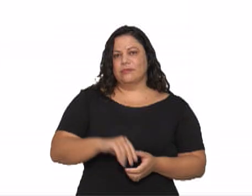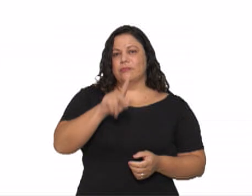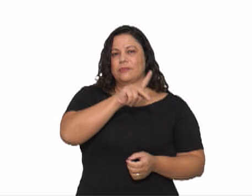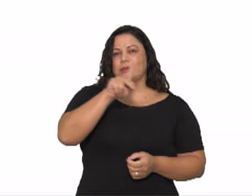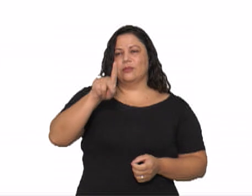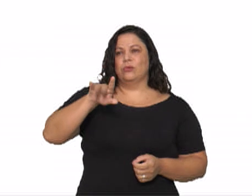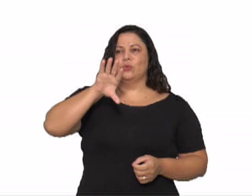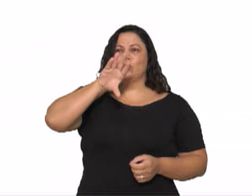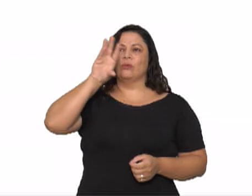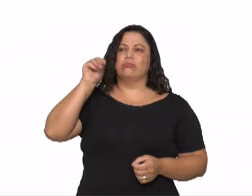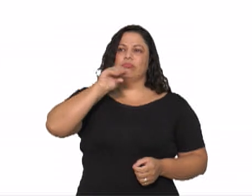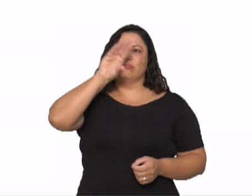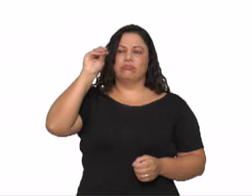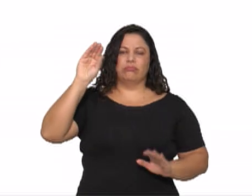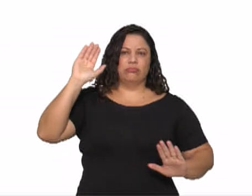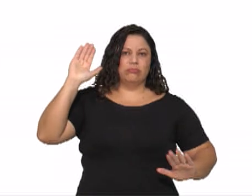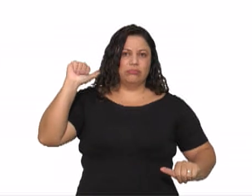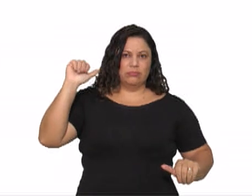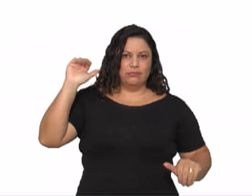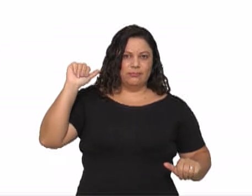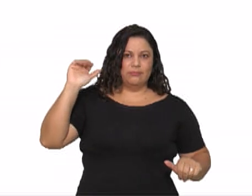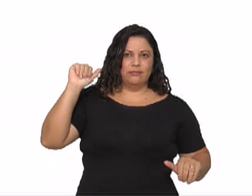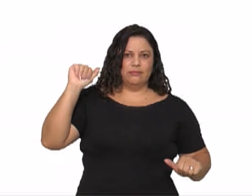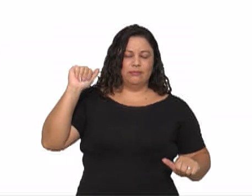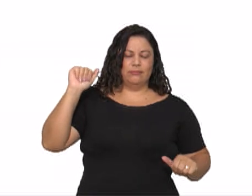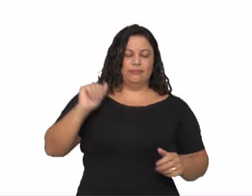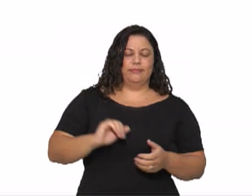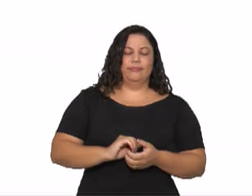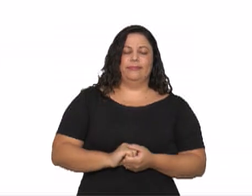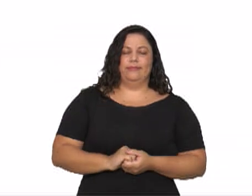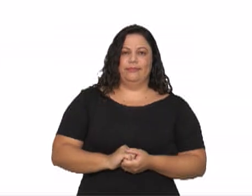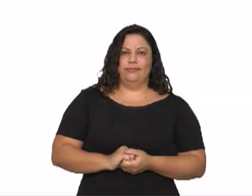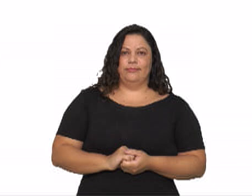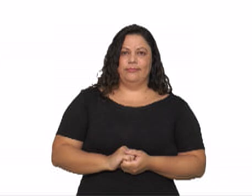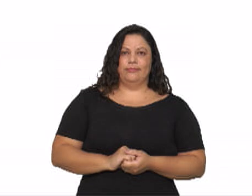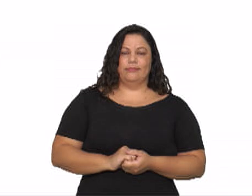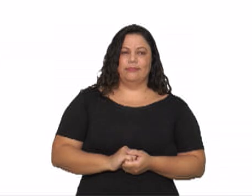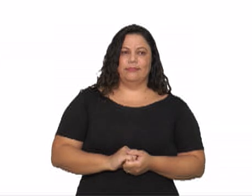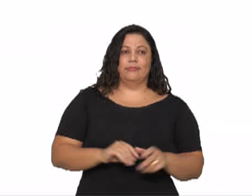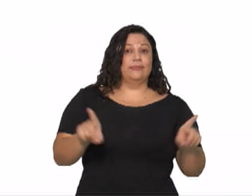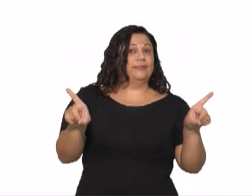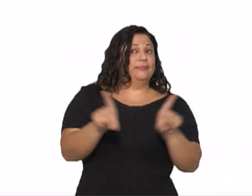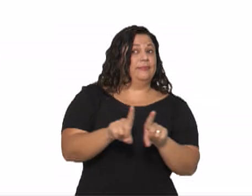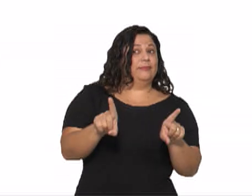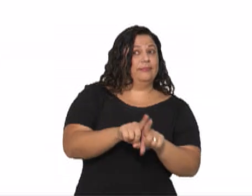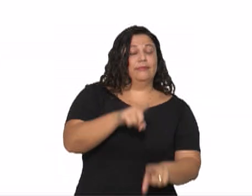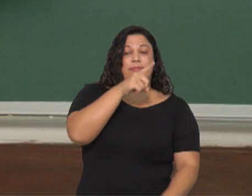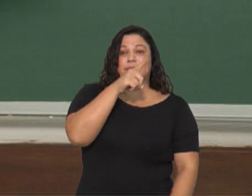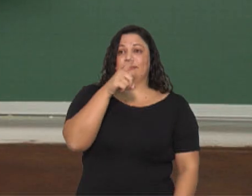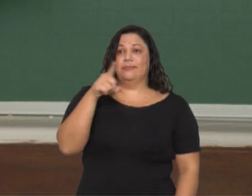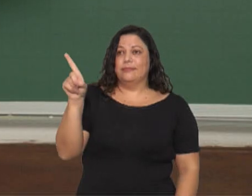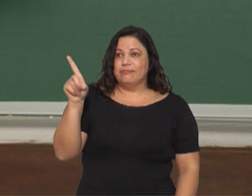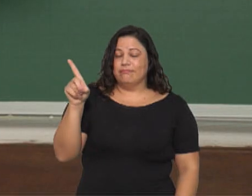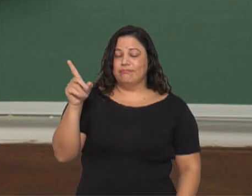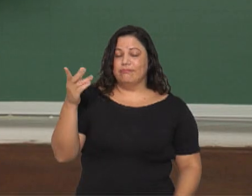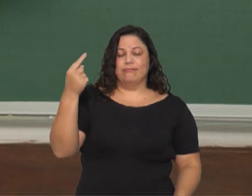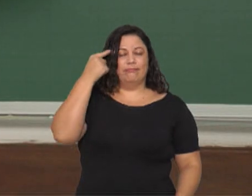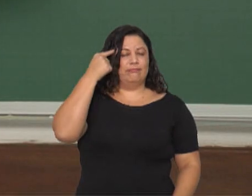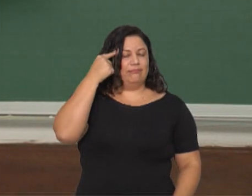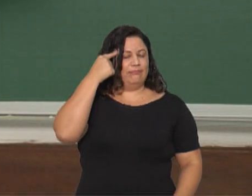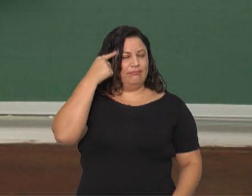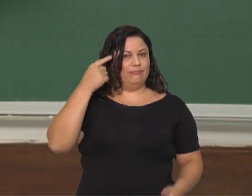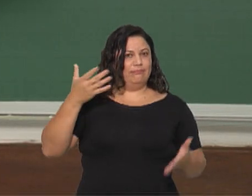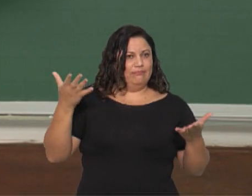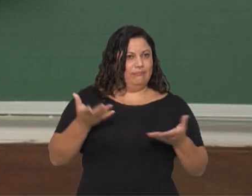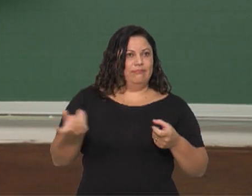Não expressam desejos, tampouco, também não, tampouco, conselhos ou hipóteses. Pensemos